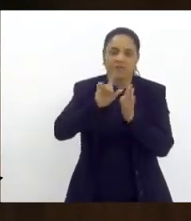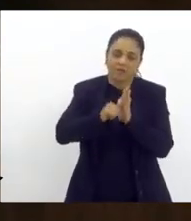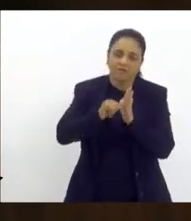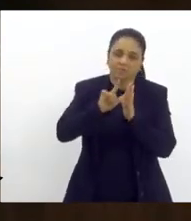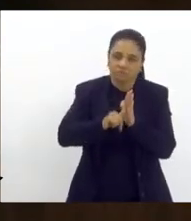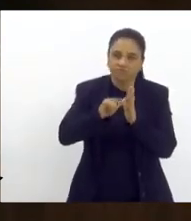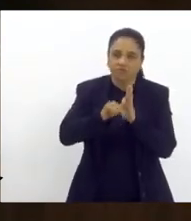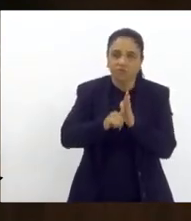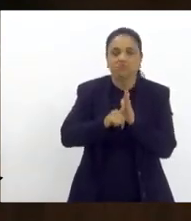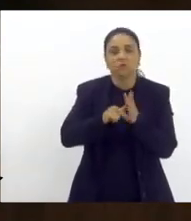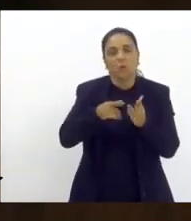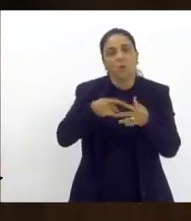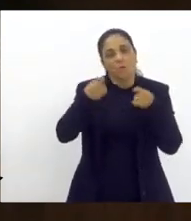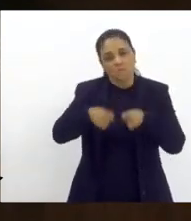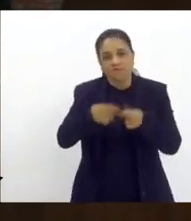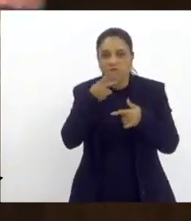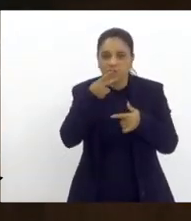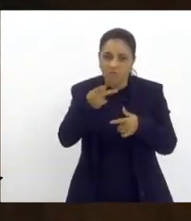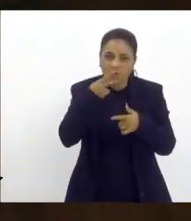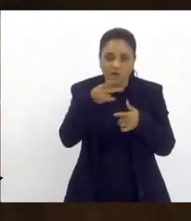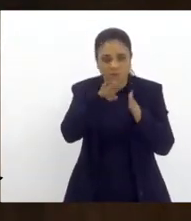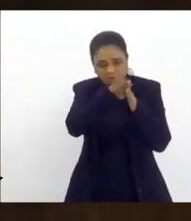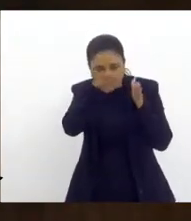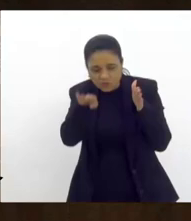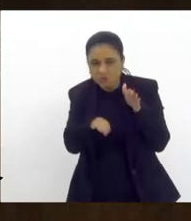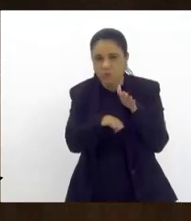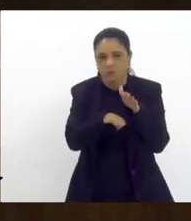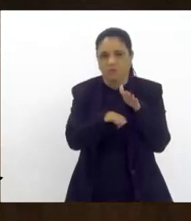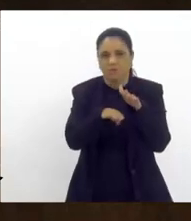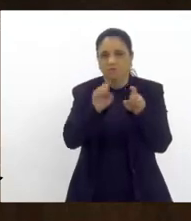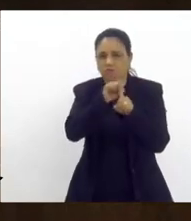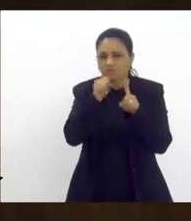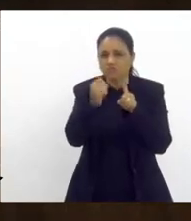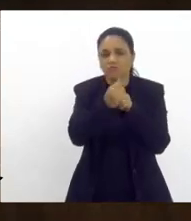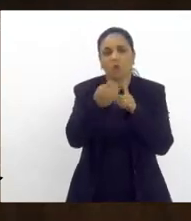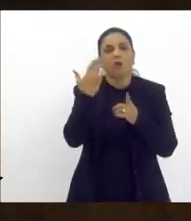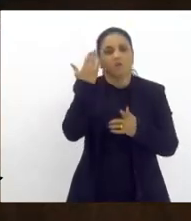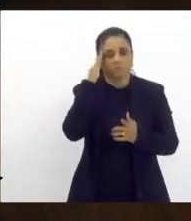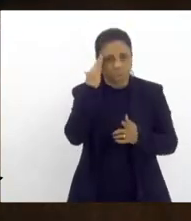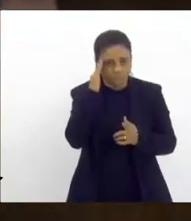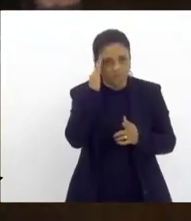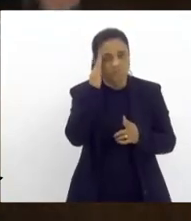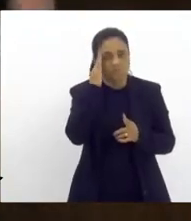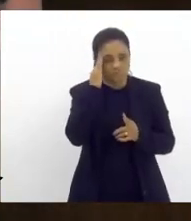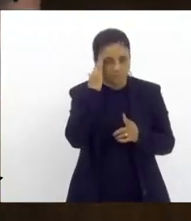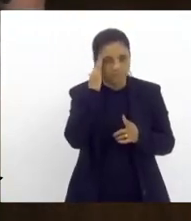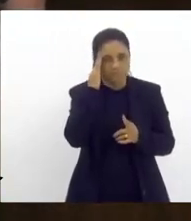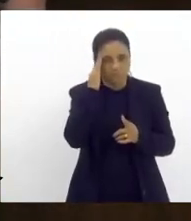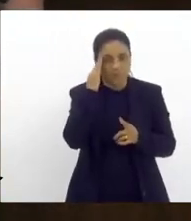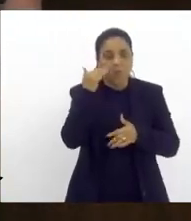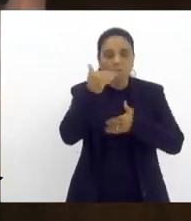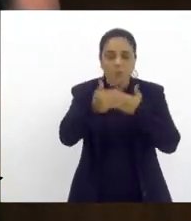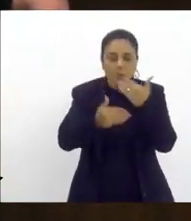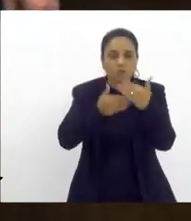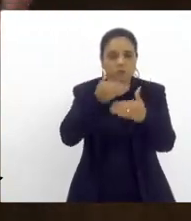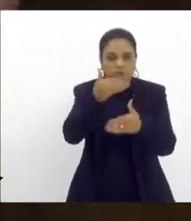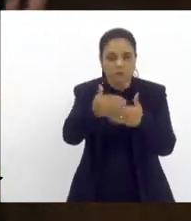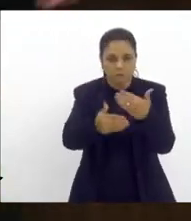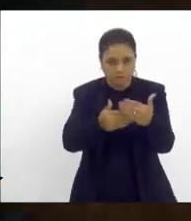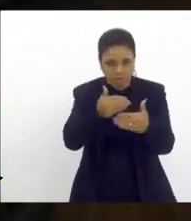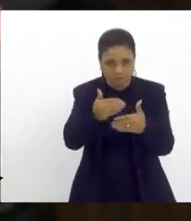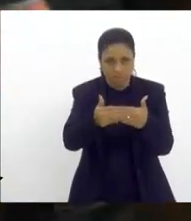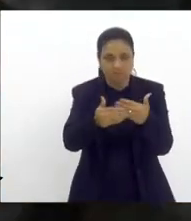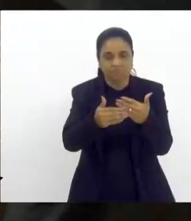o quanto que isso é cruel porque as desigualdades sociais a gente entende que faz parte de um processo de